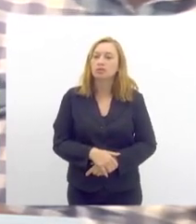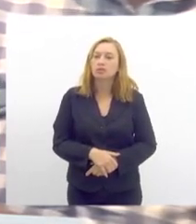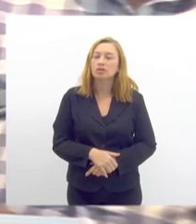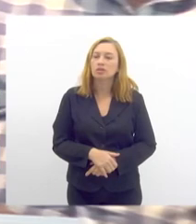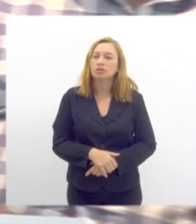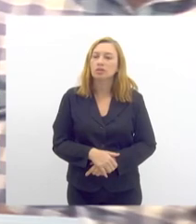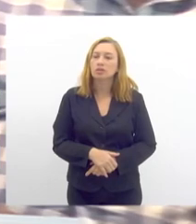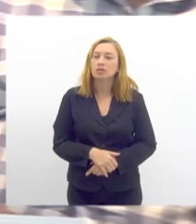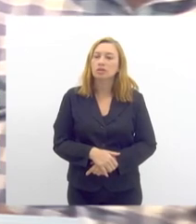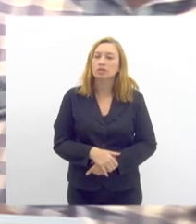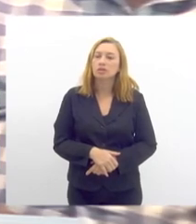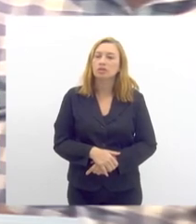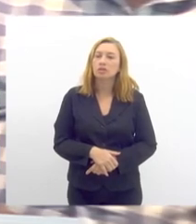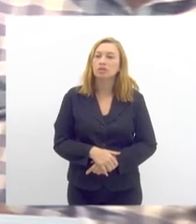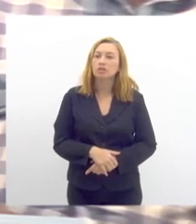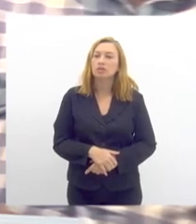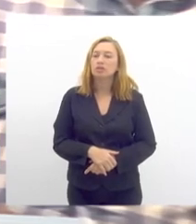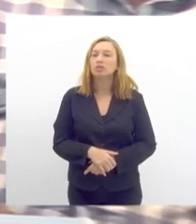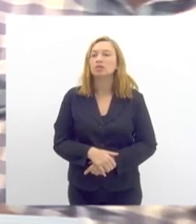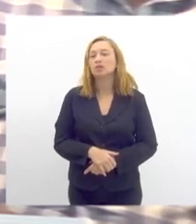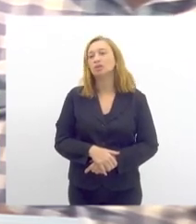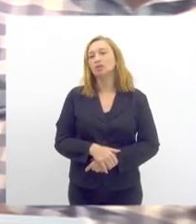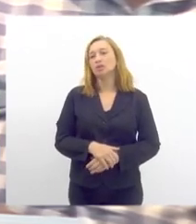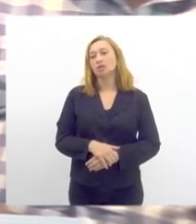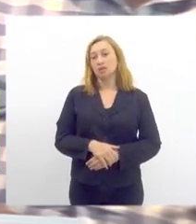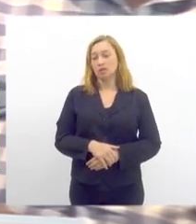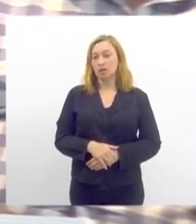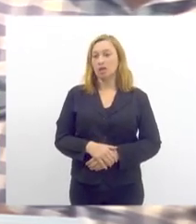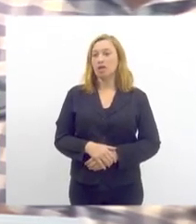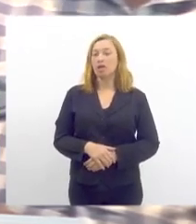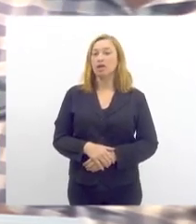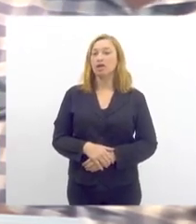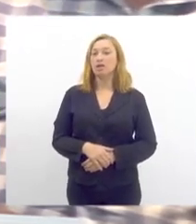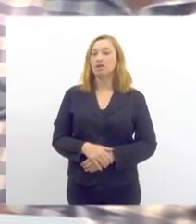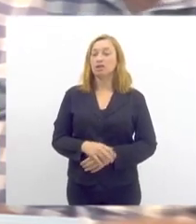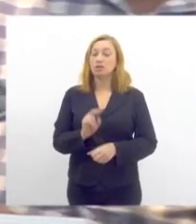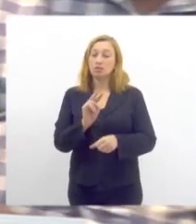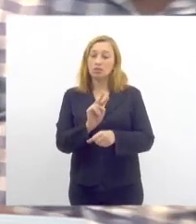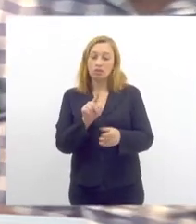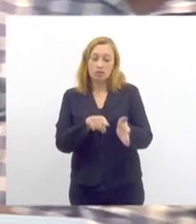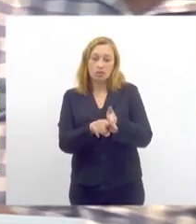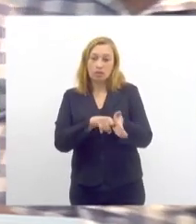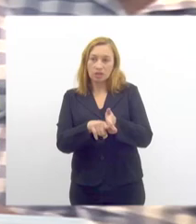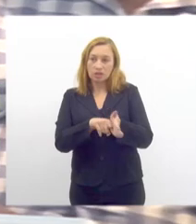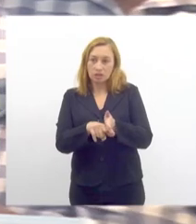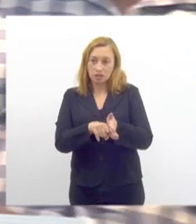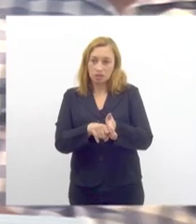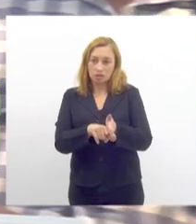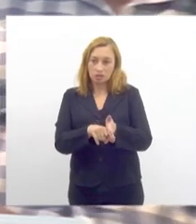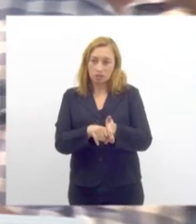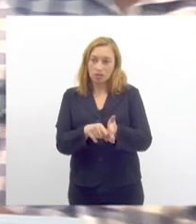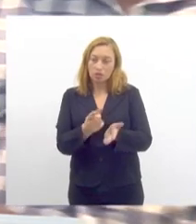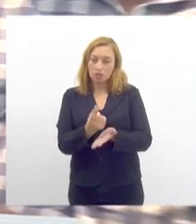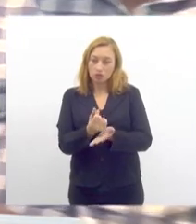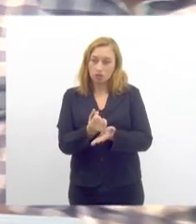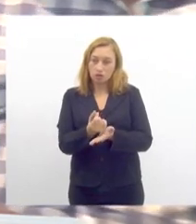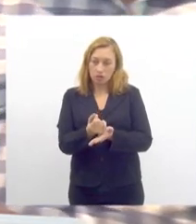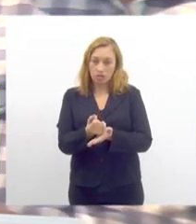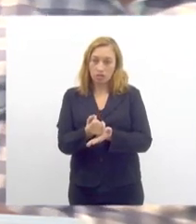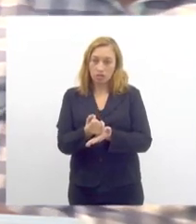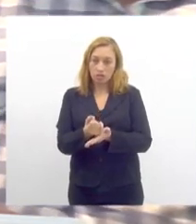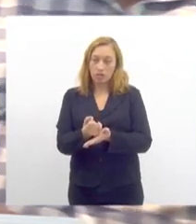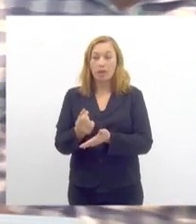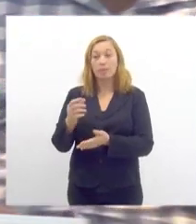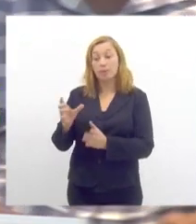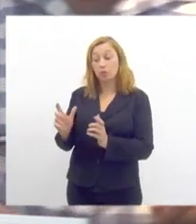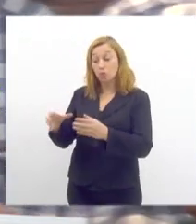Quando a gente chegou lá, a prestação de conta é feita pelo órgão, né? Não pelo DETRAN, é feita por quem recebe o recurso, gente. Quando a gente chegou lá em 2020,